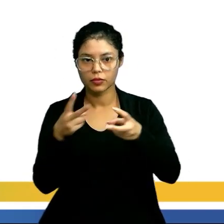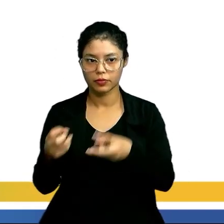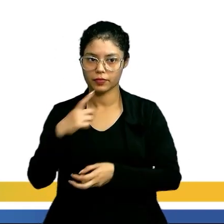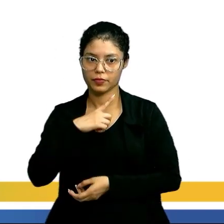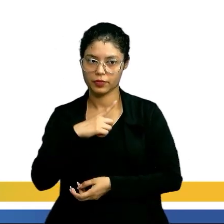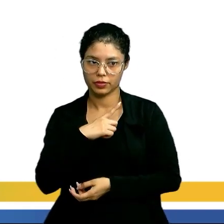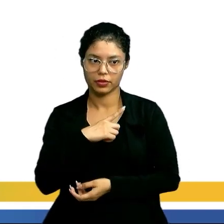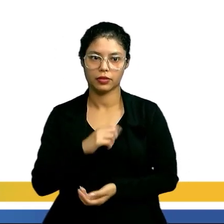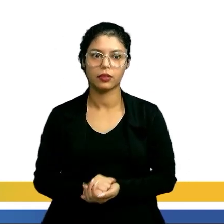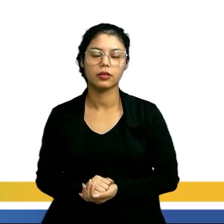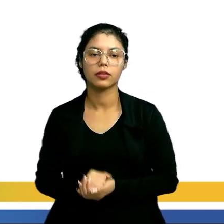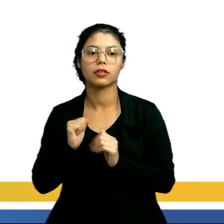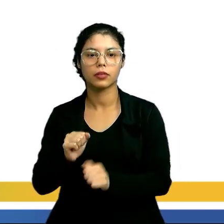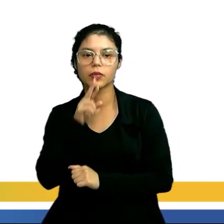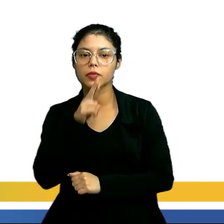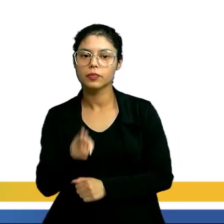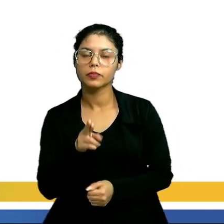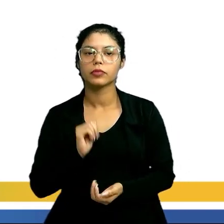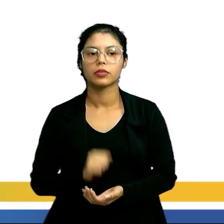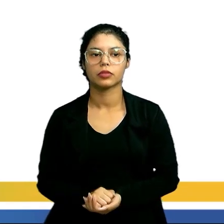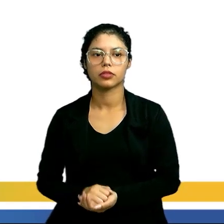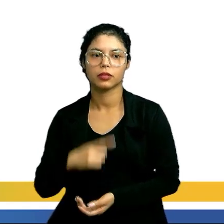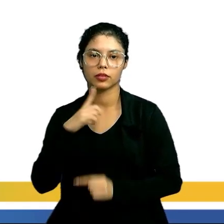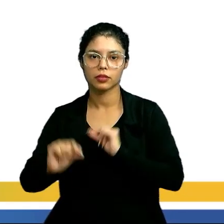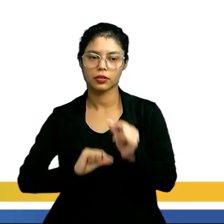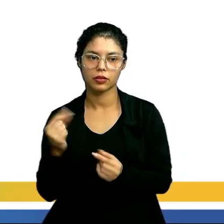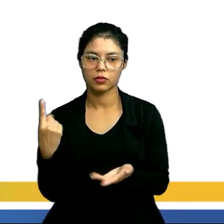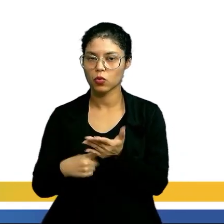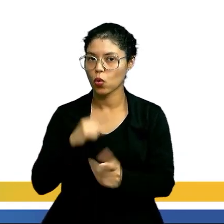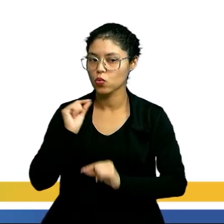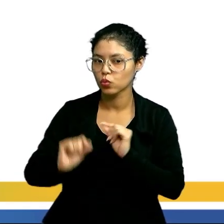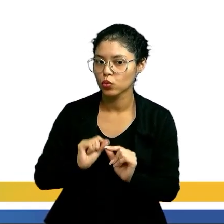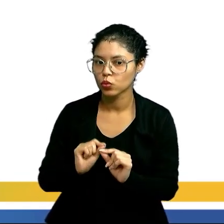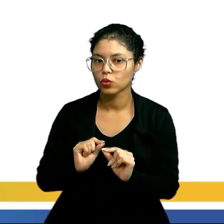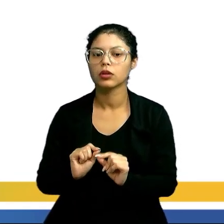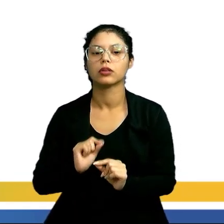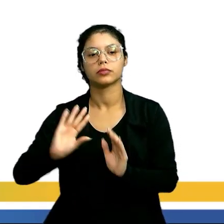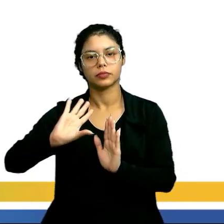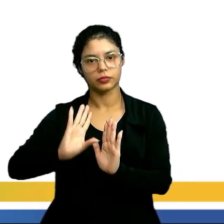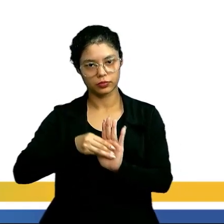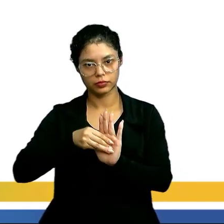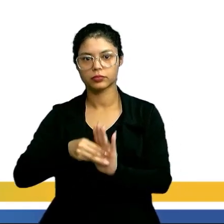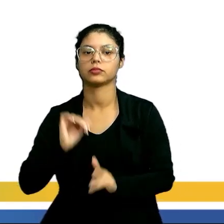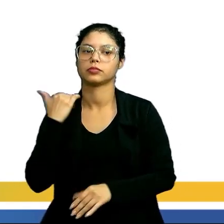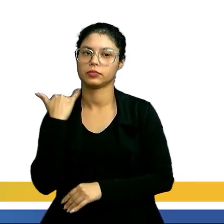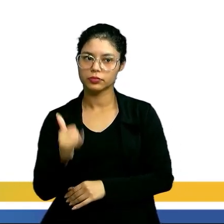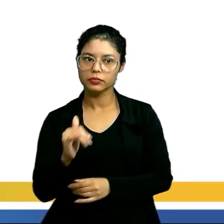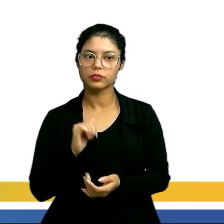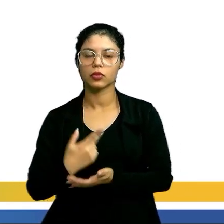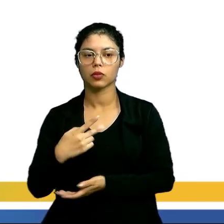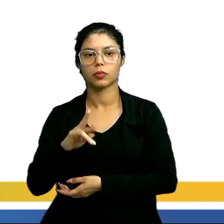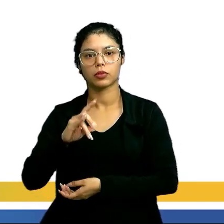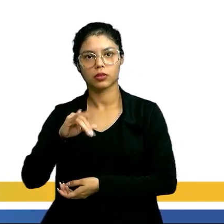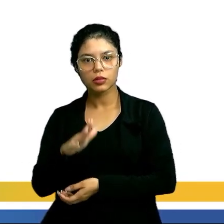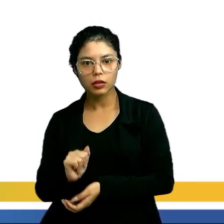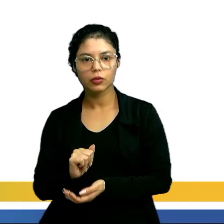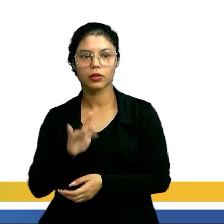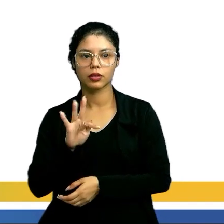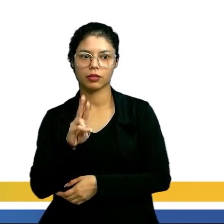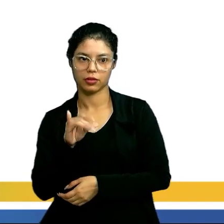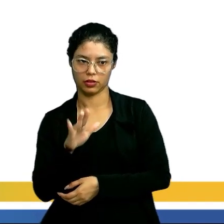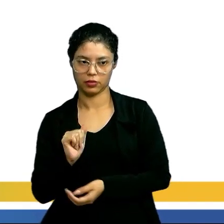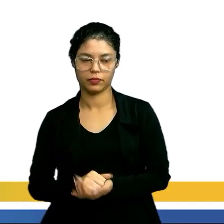Suíça, que fica enterrado a 100 metros de profundidade e tem a forma de um anel com 27 km de